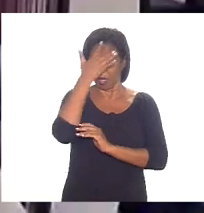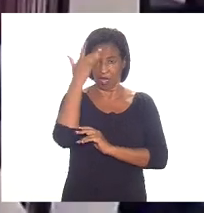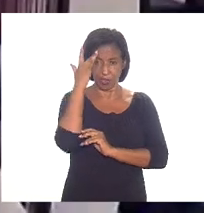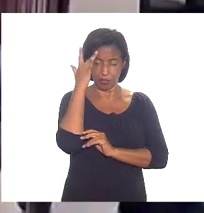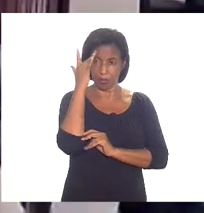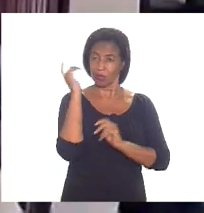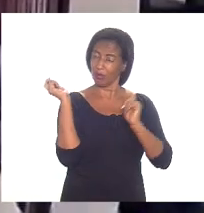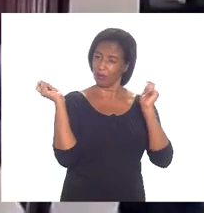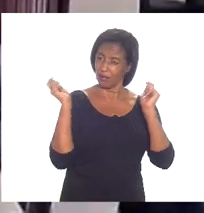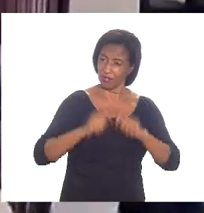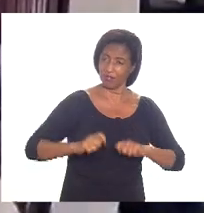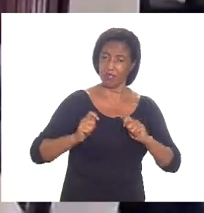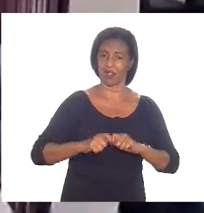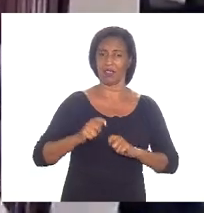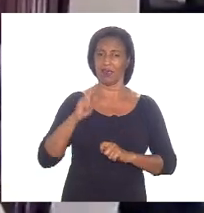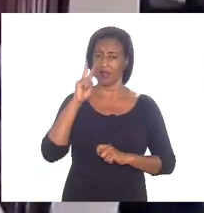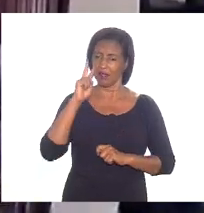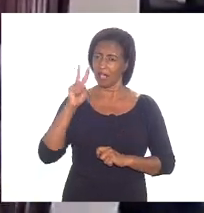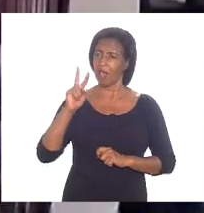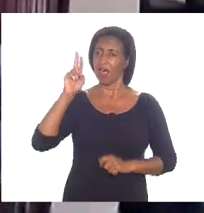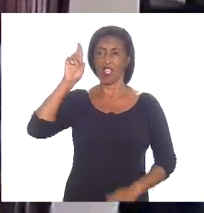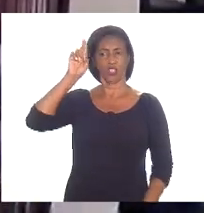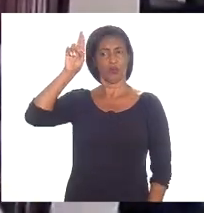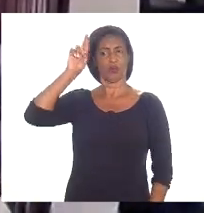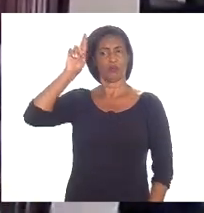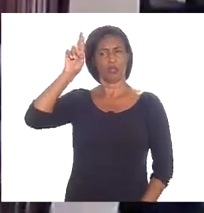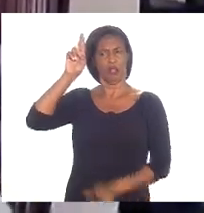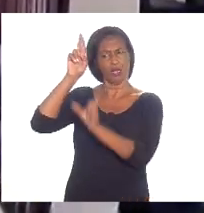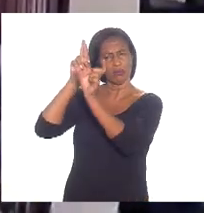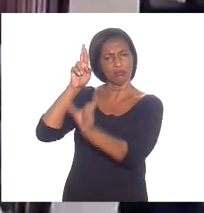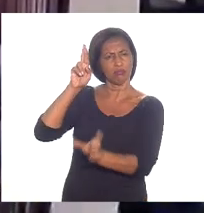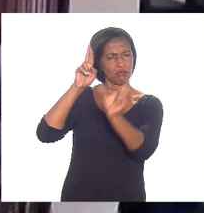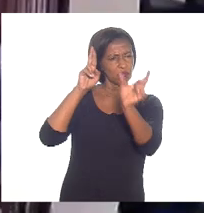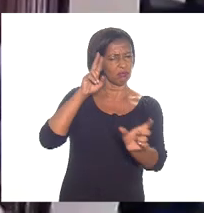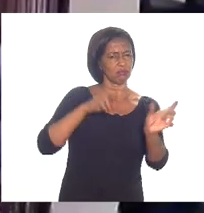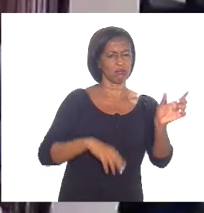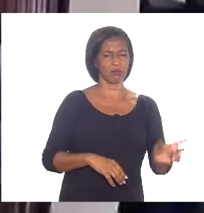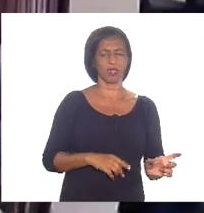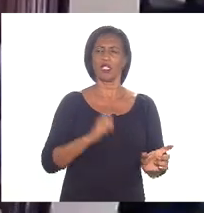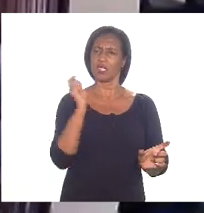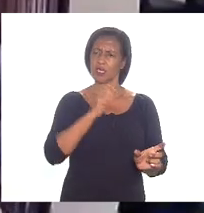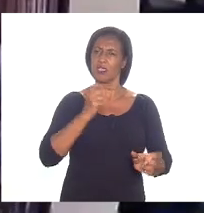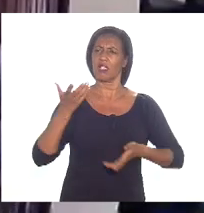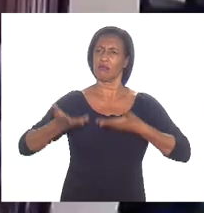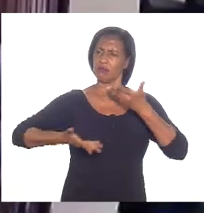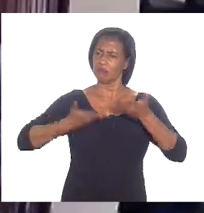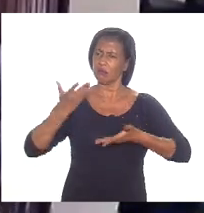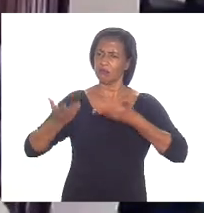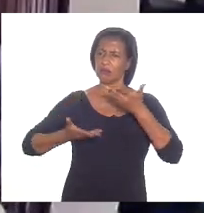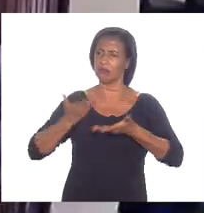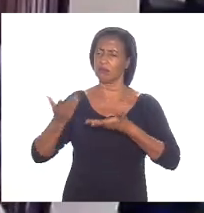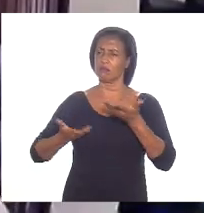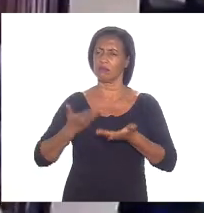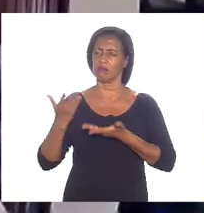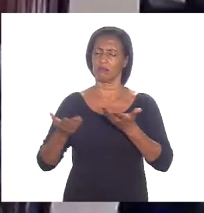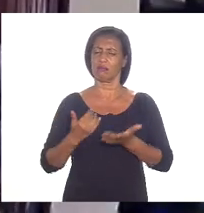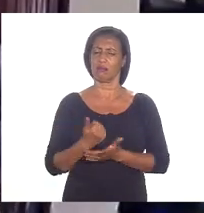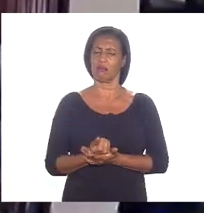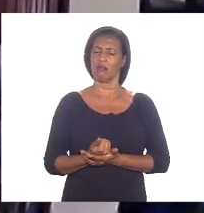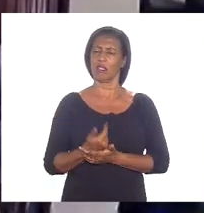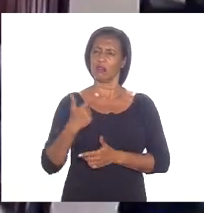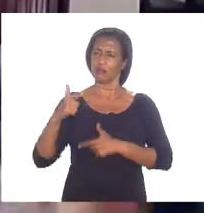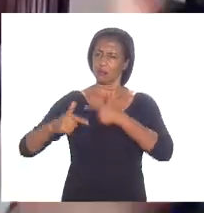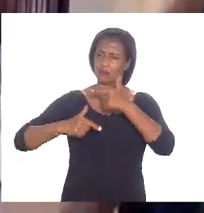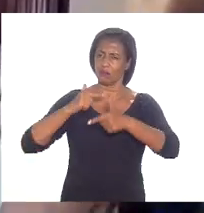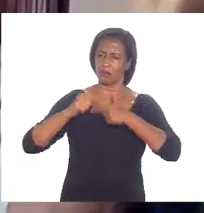deu conta das suas responsabilidades, sempre desempenhou da melhor maneira possível suas